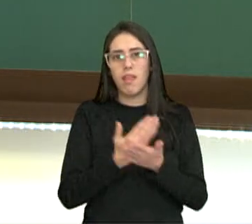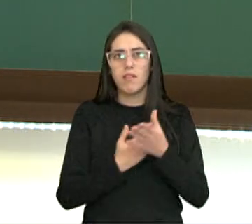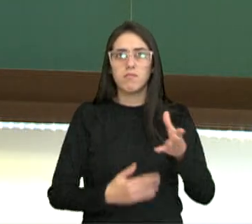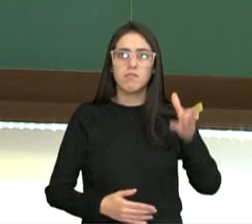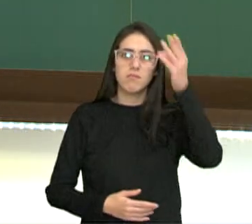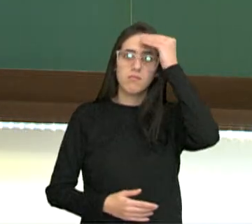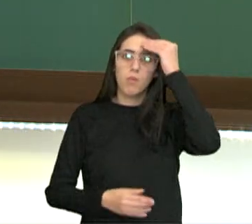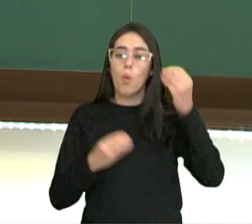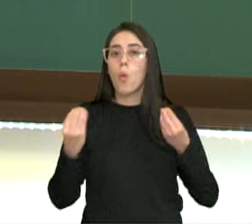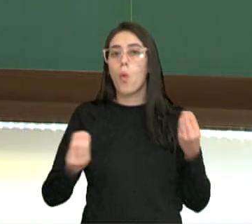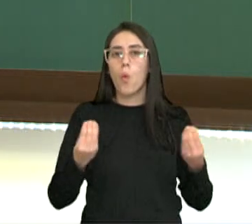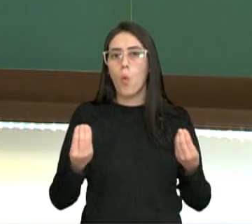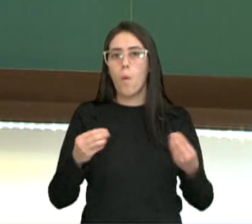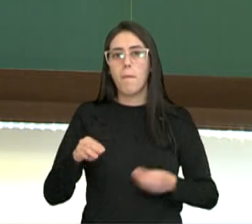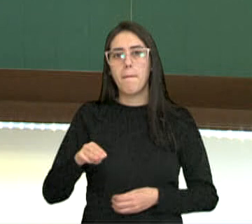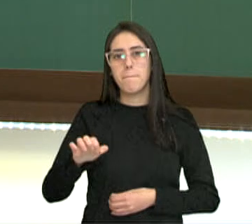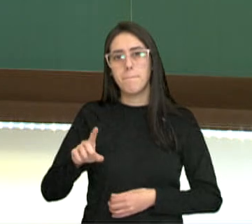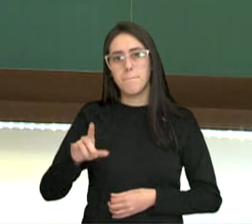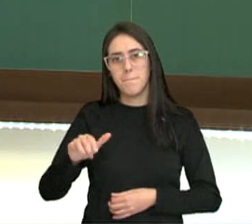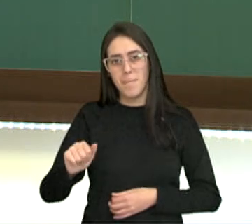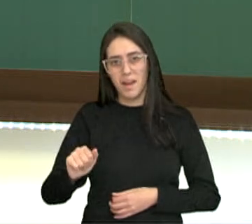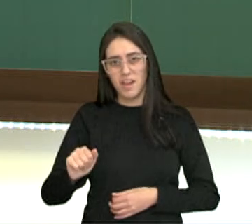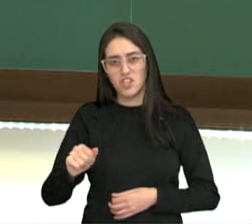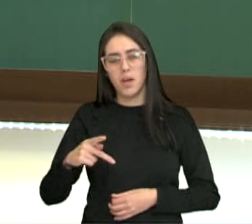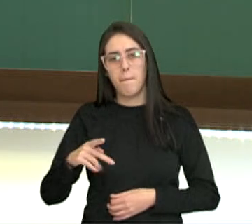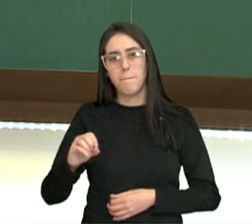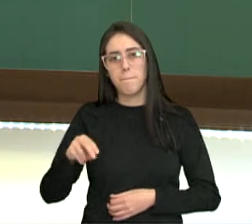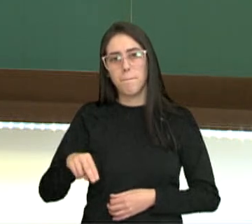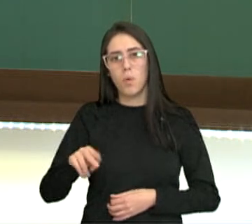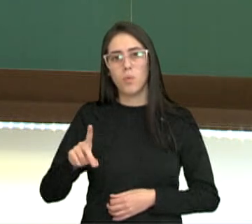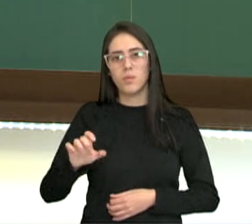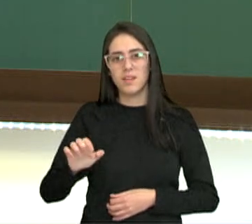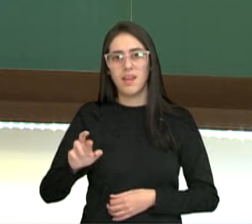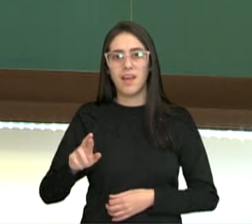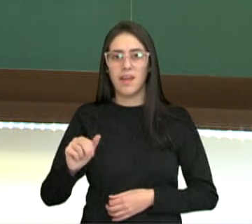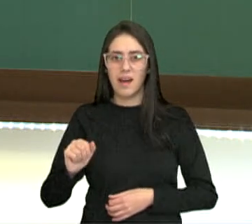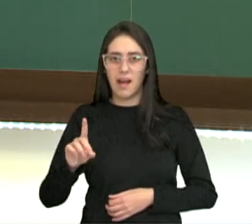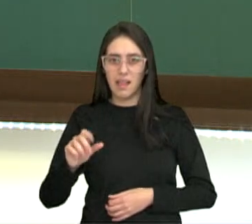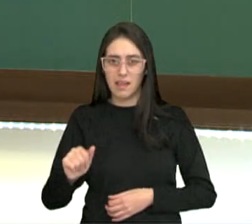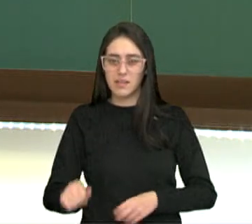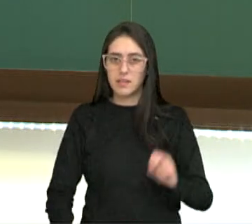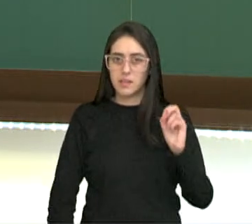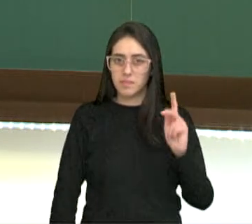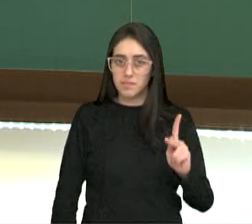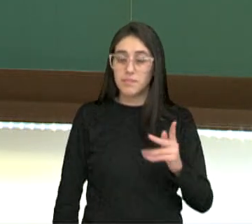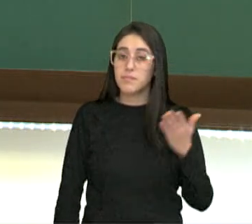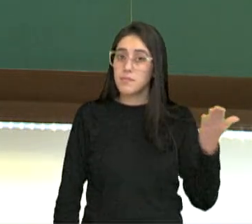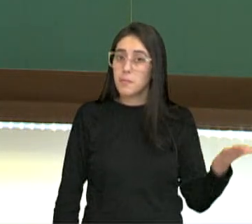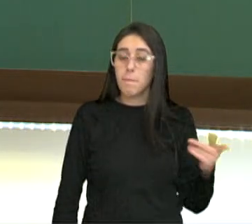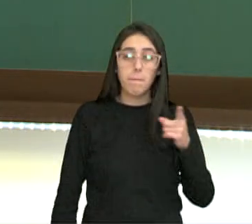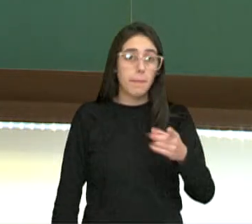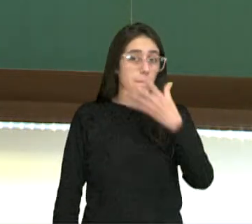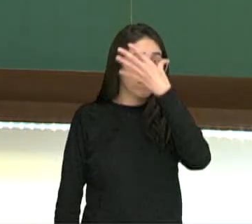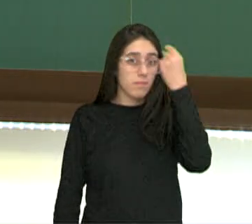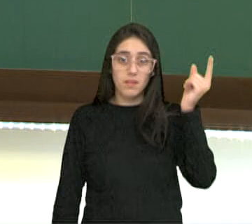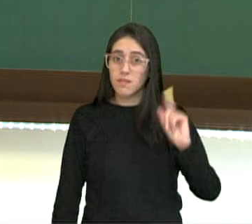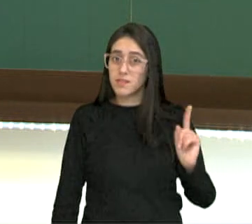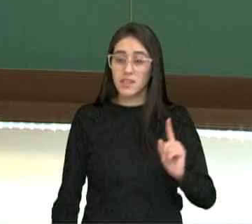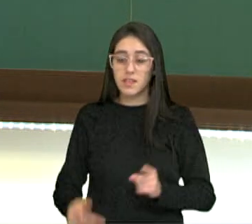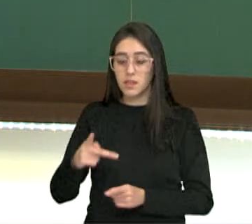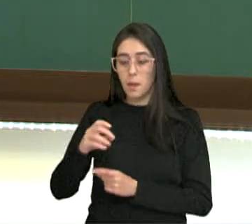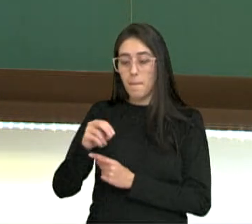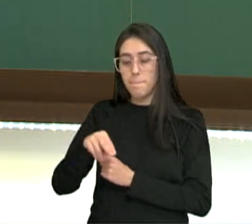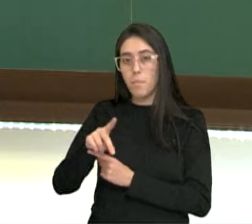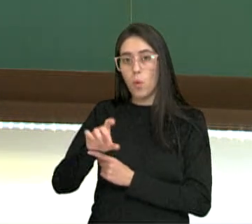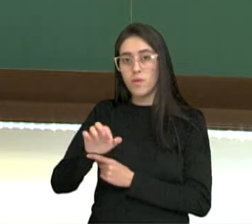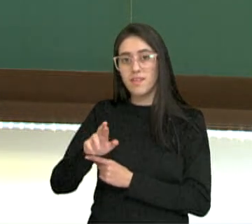como é que faz a média aritmética ponderada, tá? Então não esqueça, ponderada está